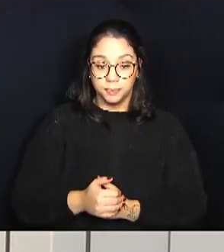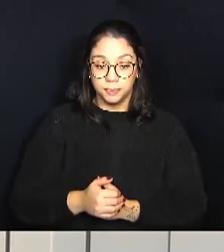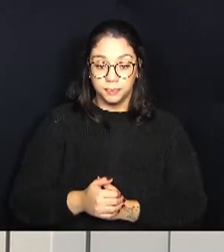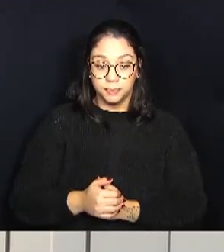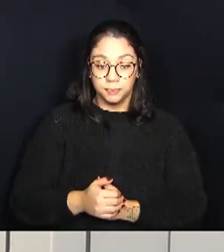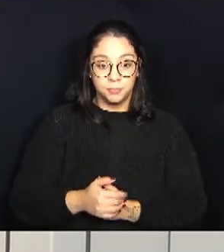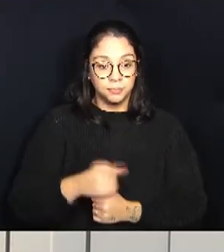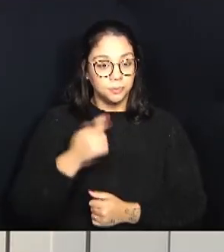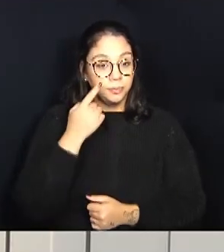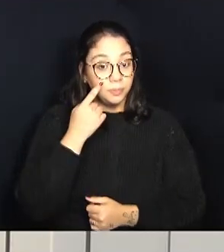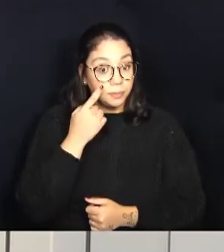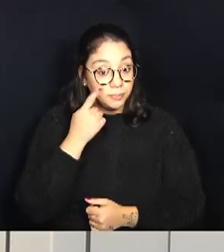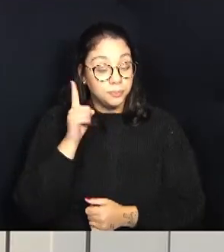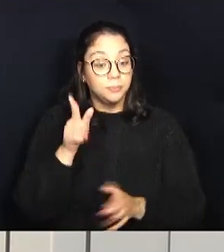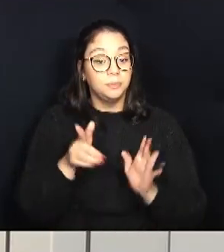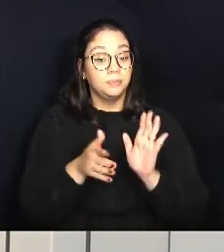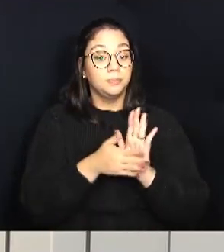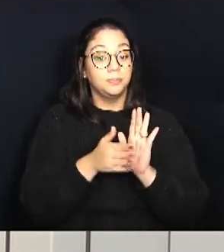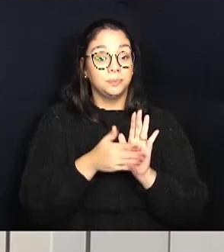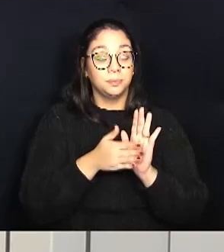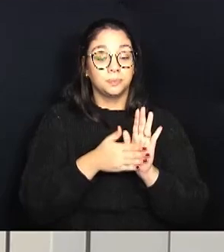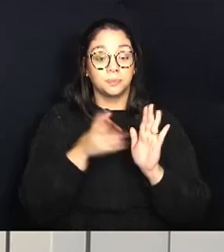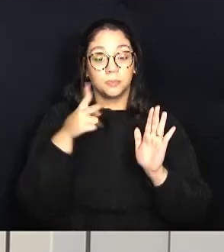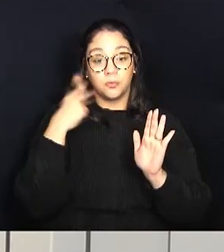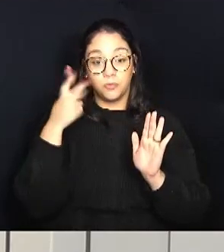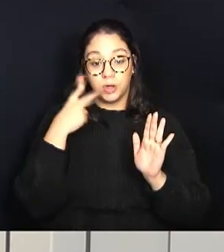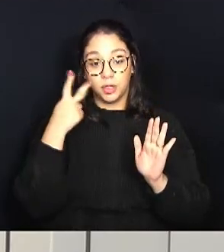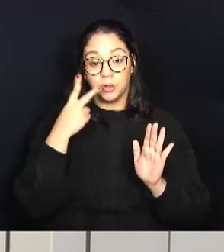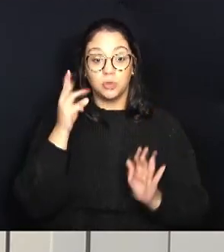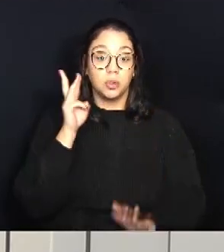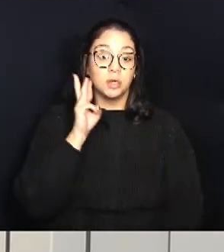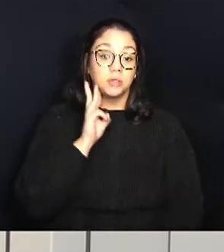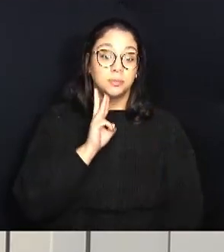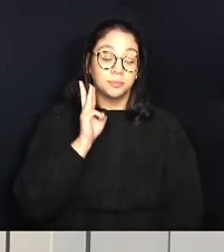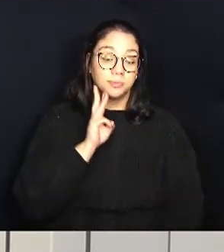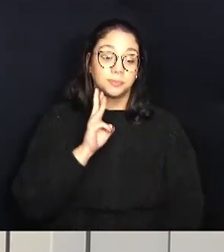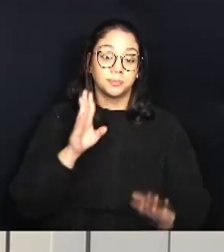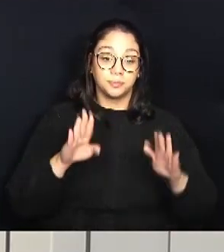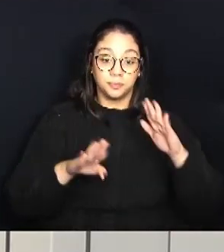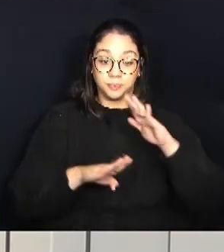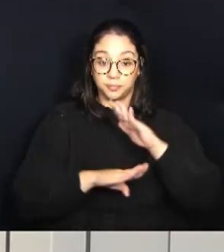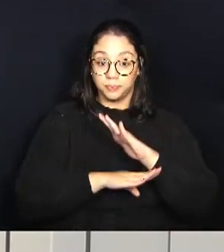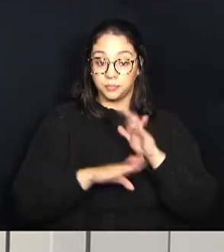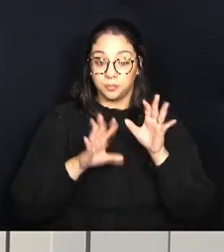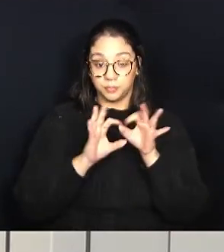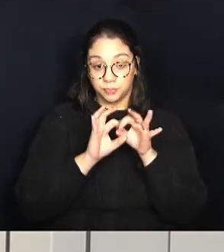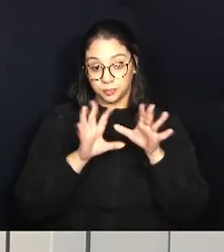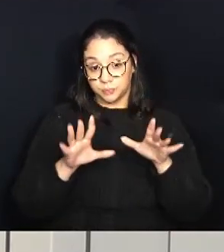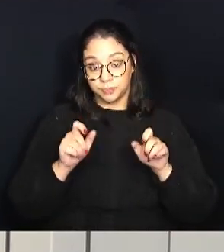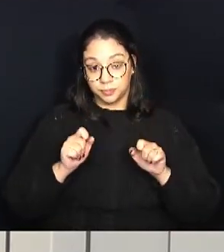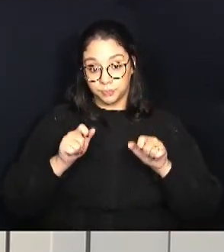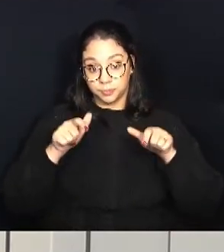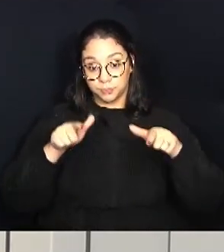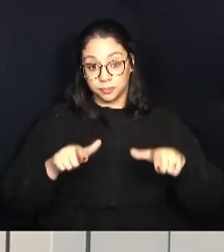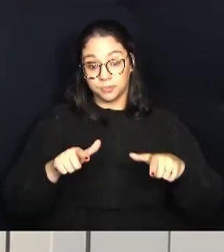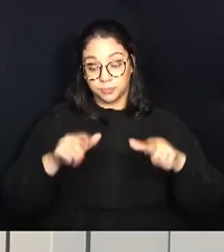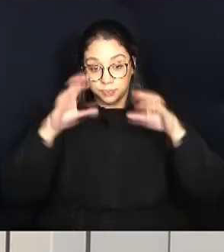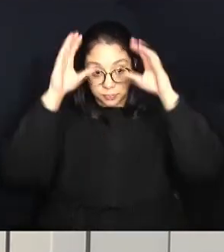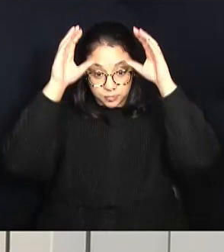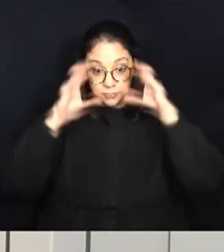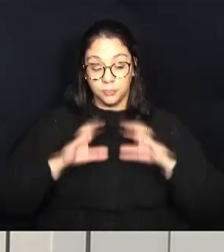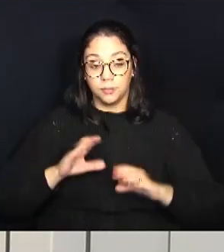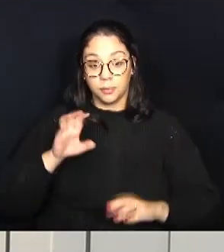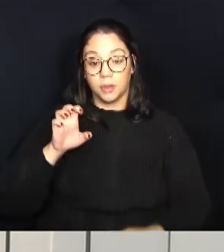E olha só, por iniciativa do vereador Luiz Cirilo, a Câmara de Campinas concedeu o título de cidadão emérito